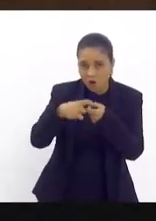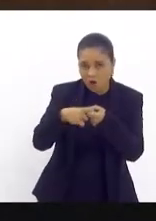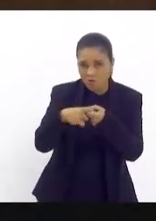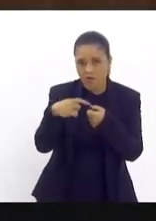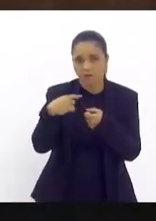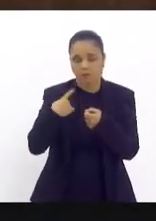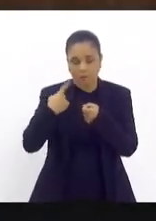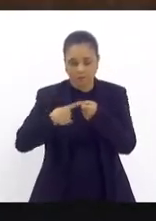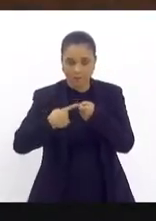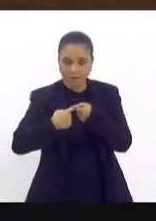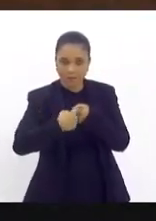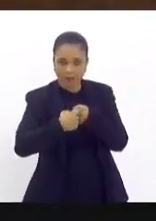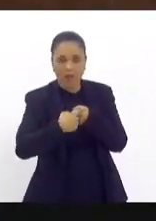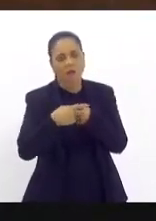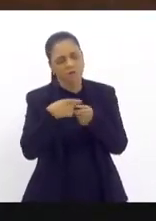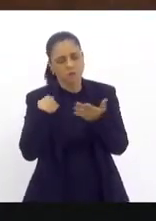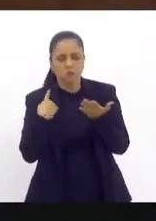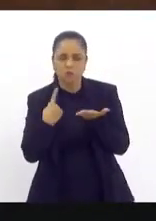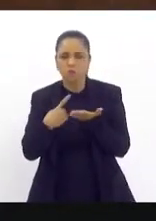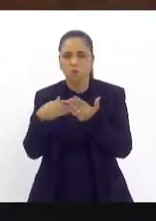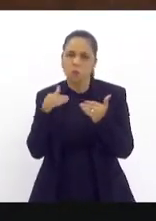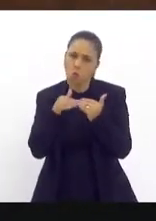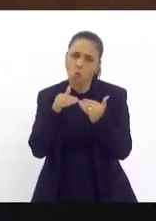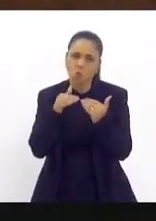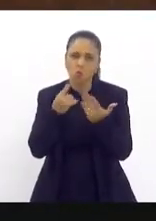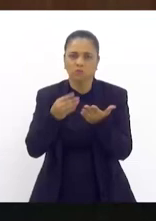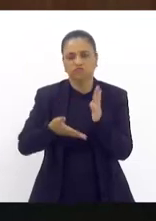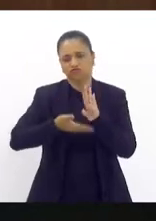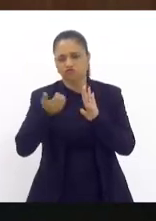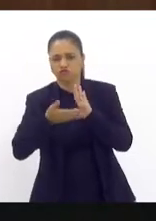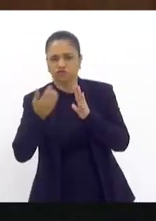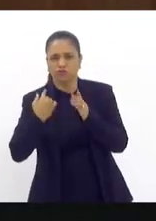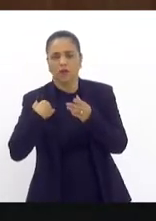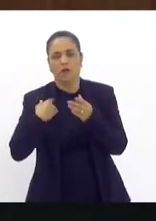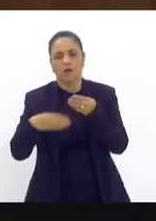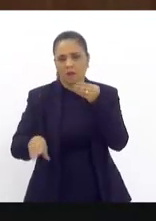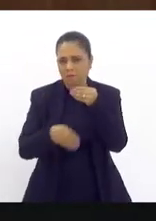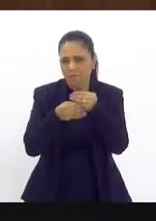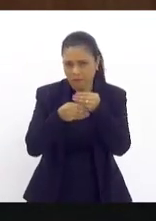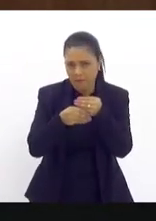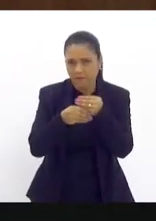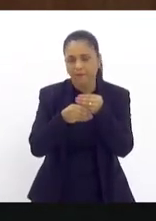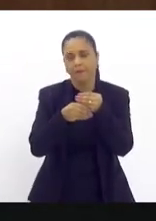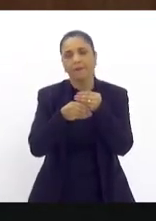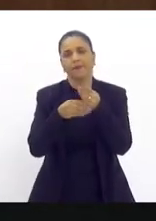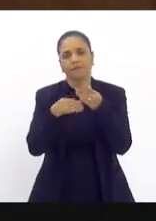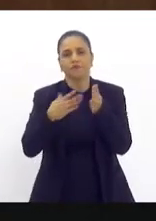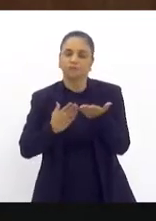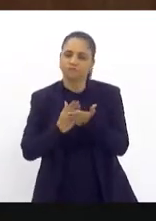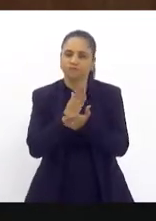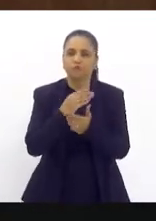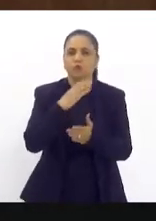Ele concorda em retirar a emenda e a gente absorve no parecer da CCJ.